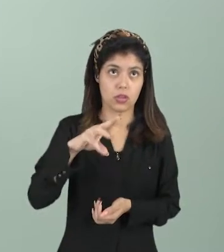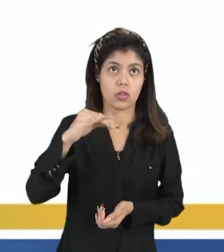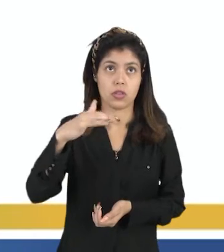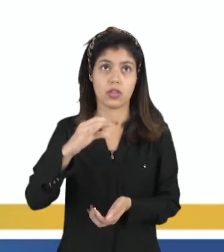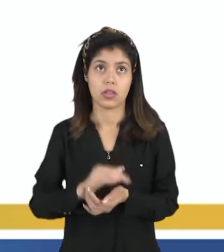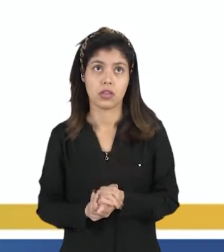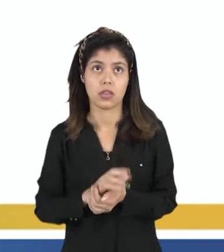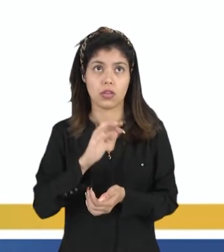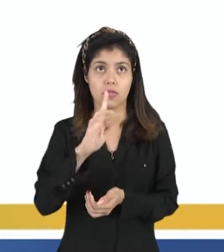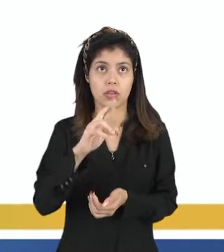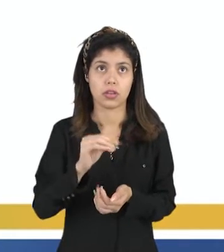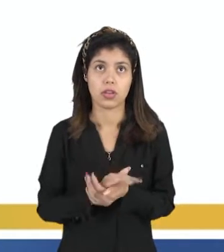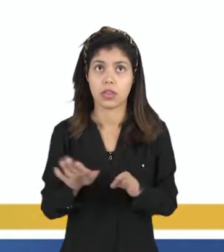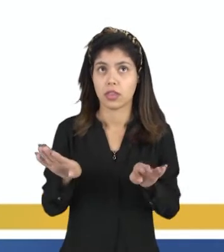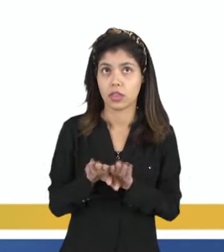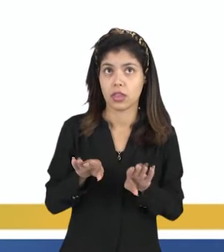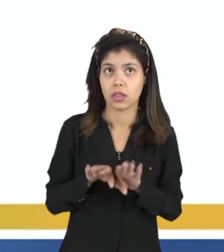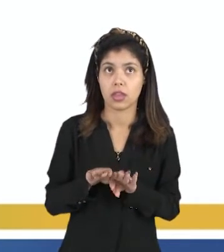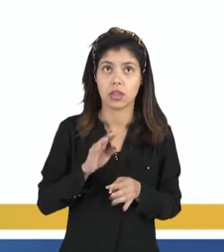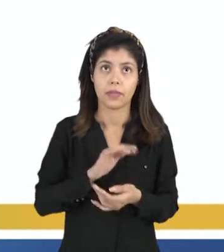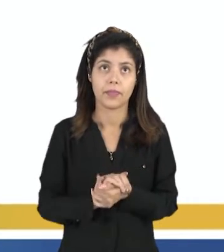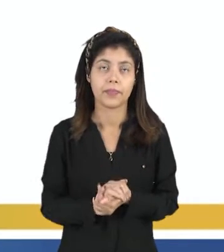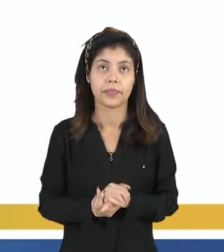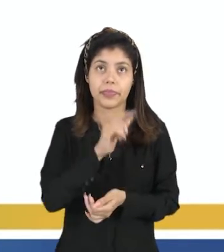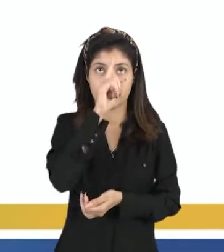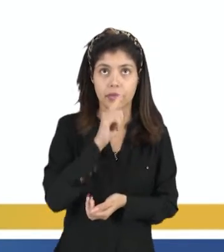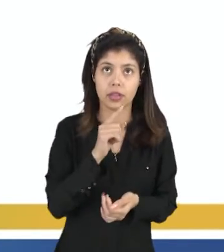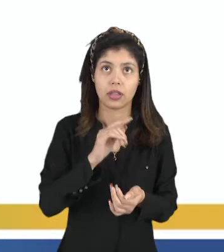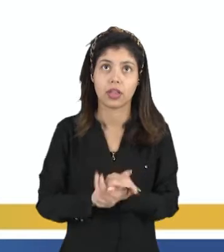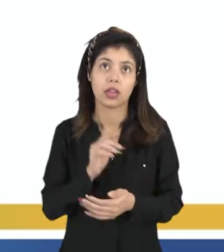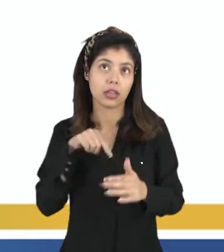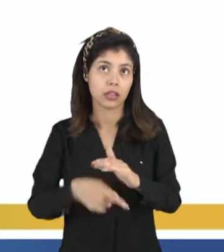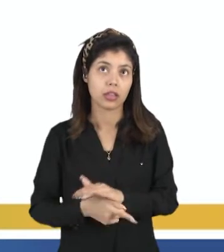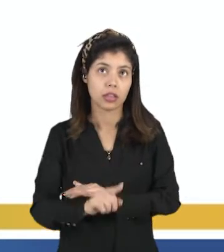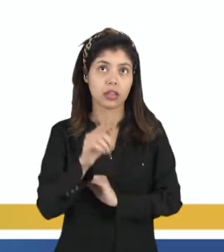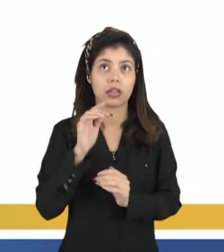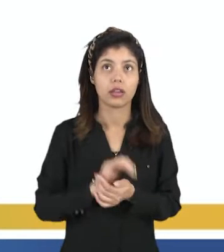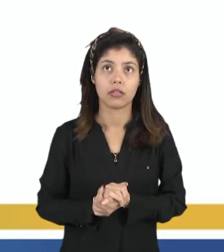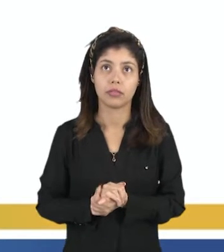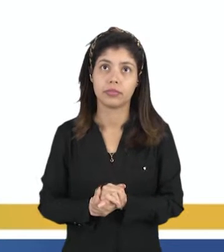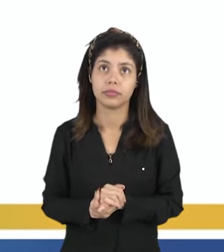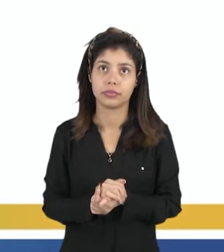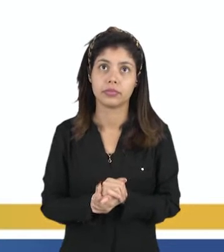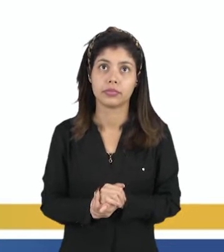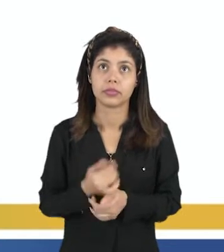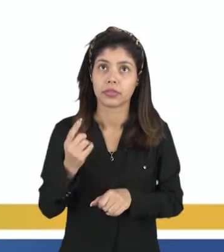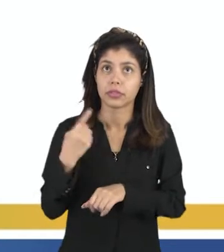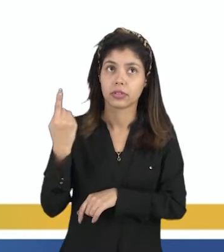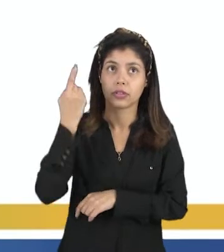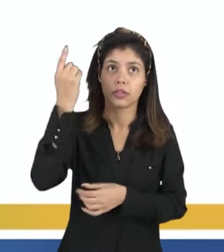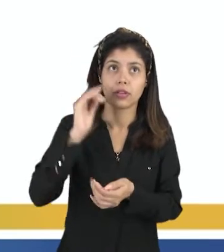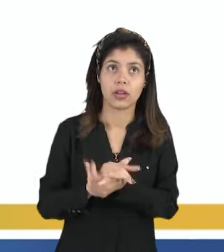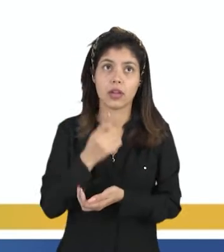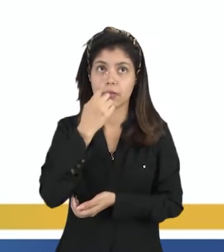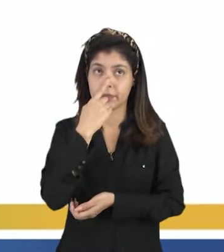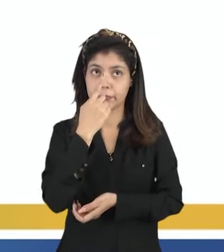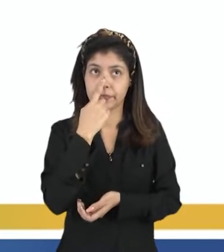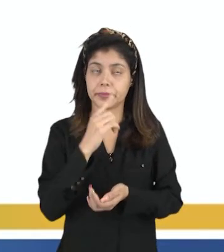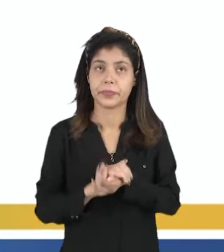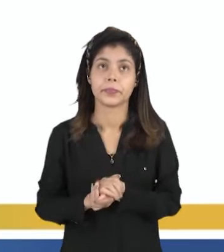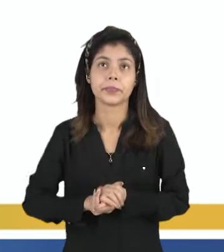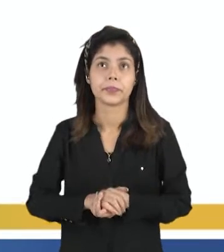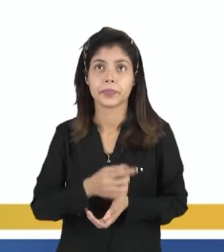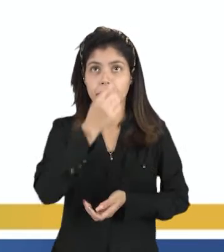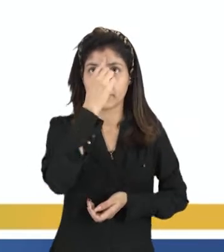olfativa, também chamada de mucosa amarela, ela fica localizada na parte alta da cavidade nasal, como vocês podem